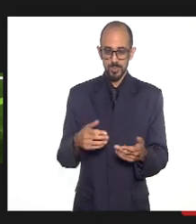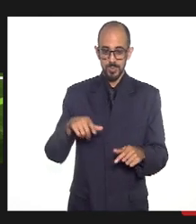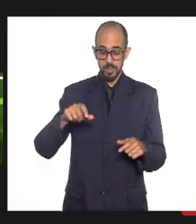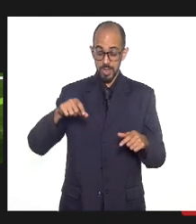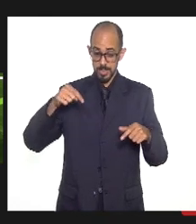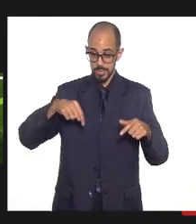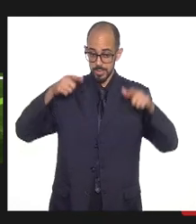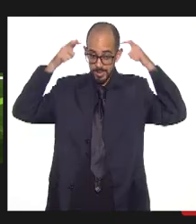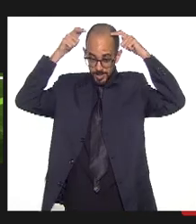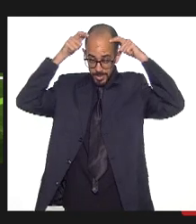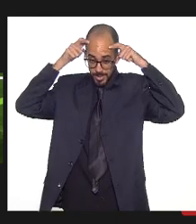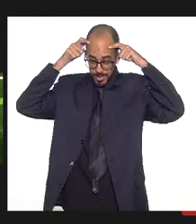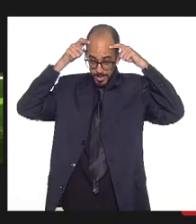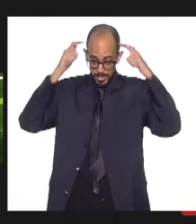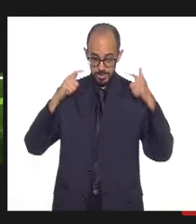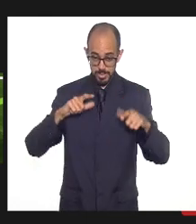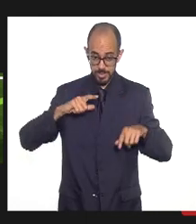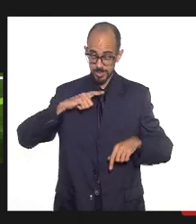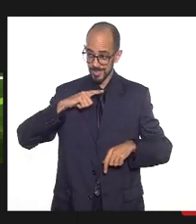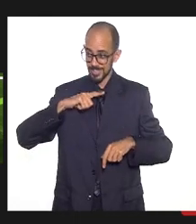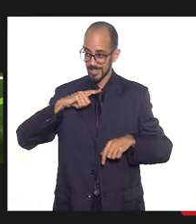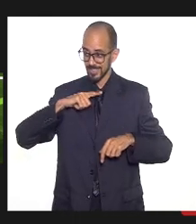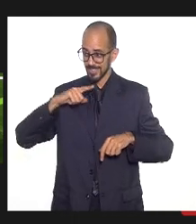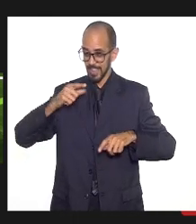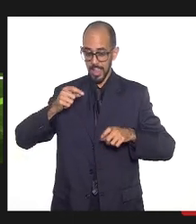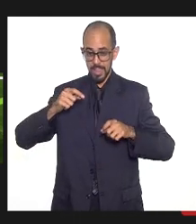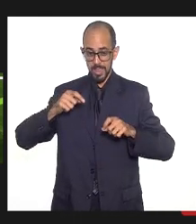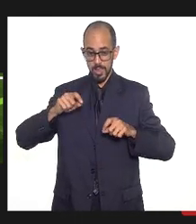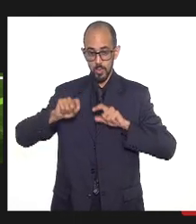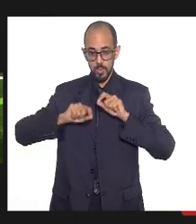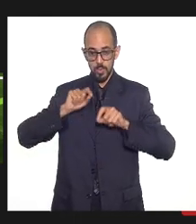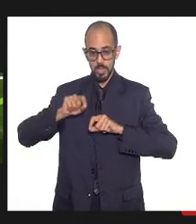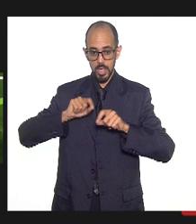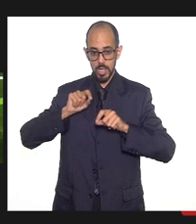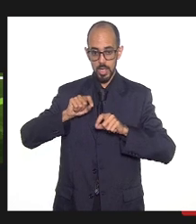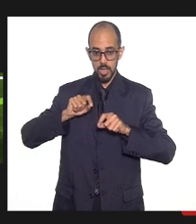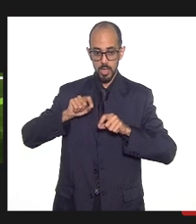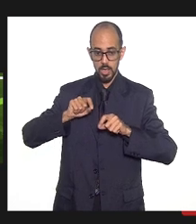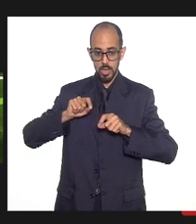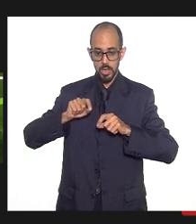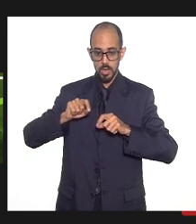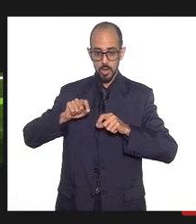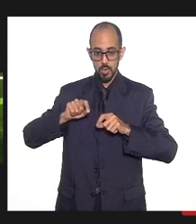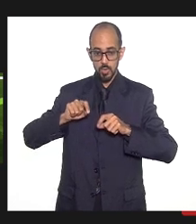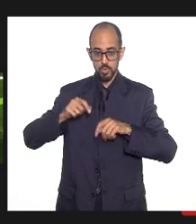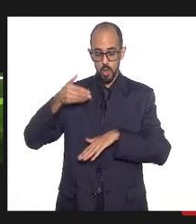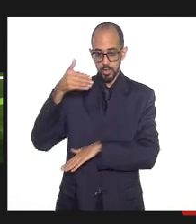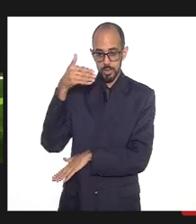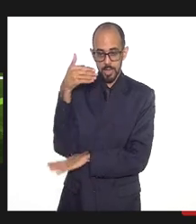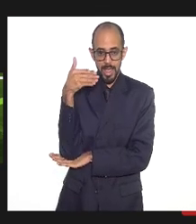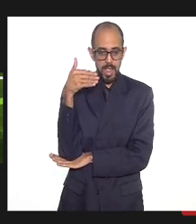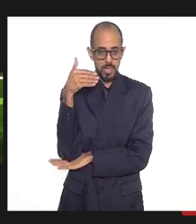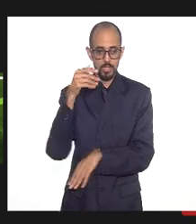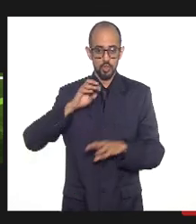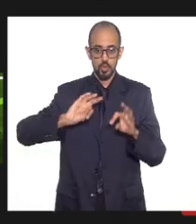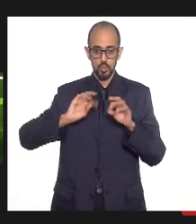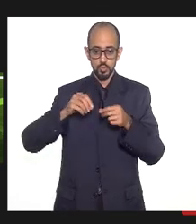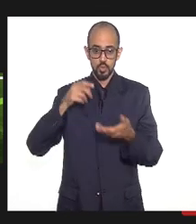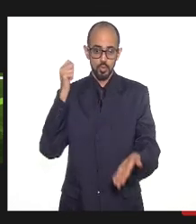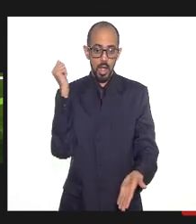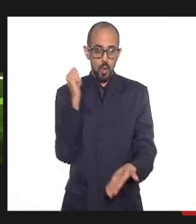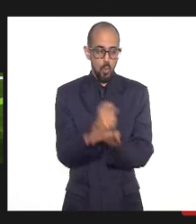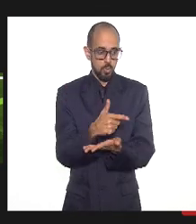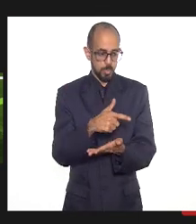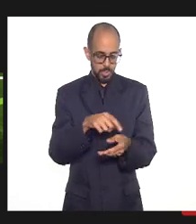dos Reis, os grandes latifundiários, vamos dizer assim, os hotéis, né, tá tudo comprando essas